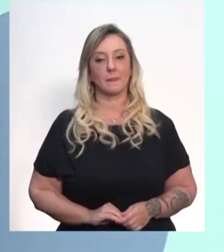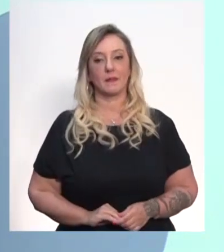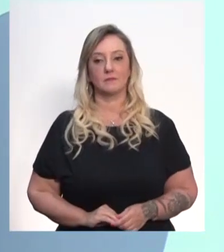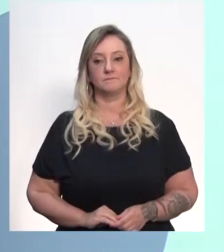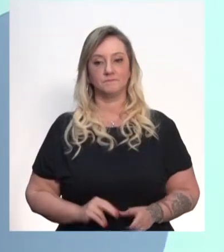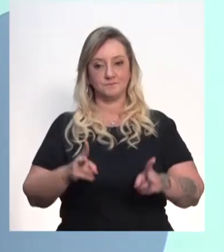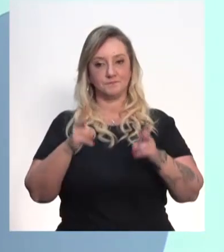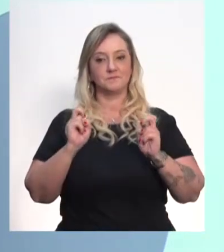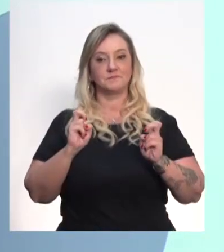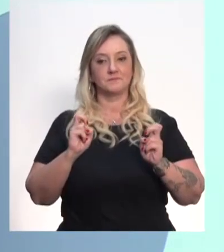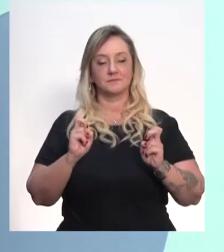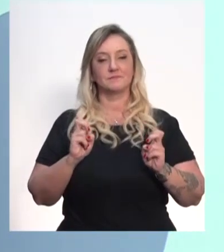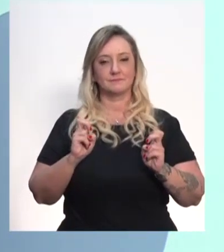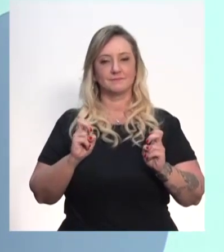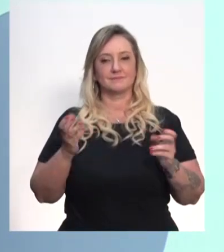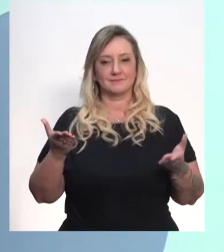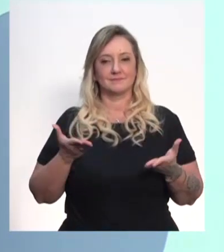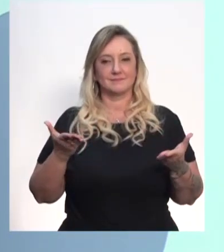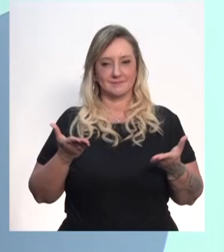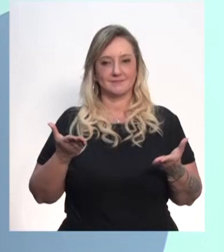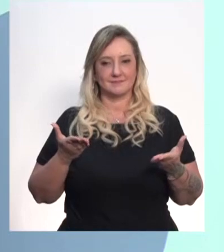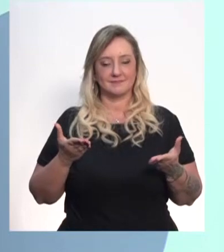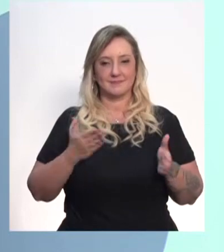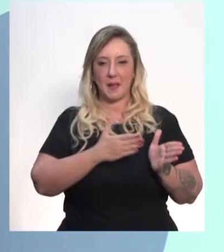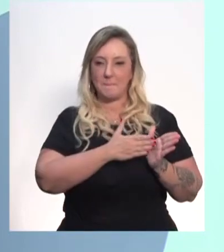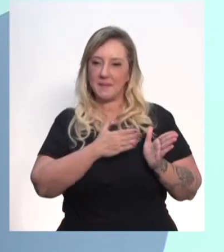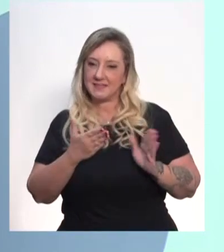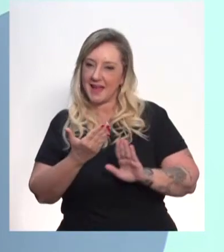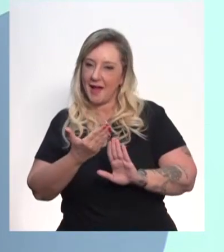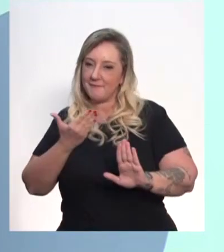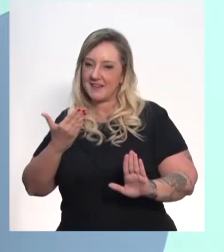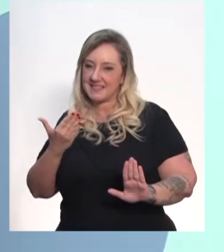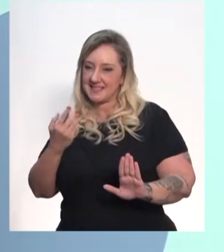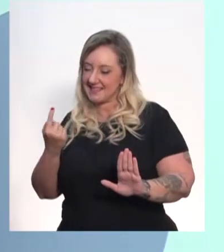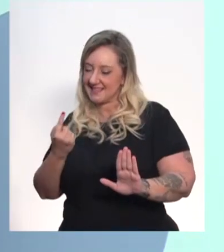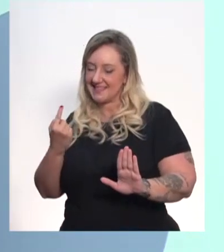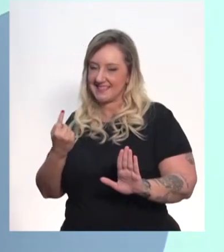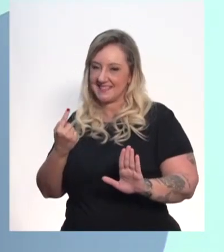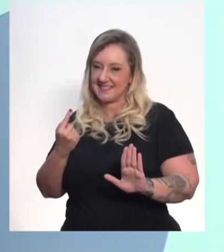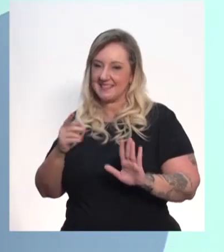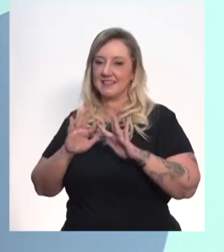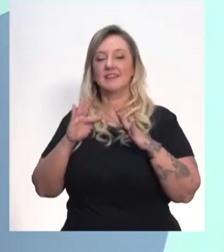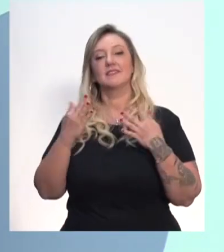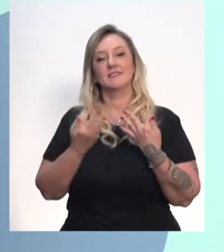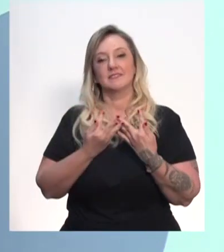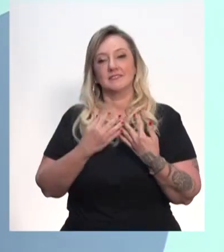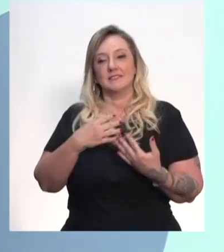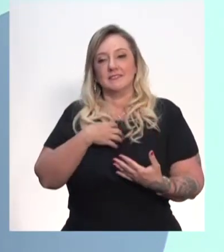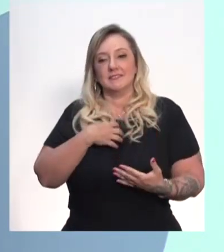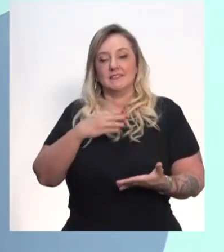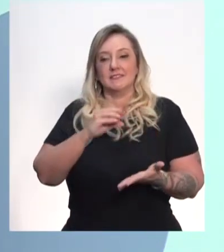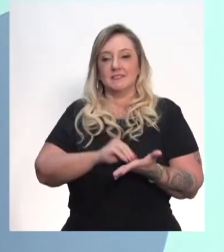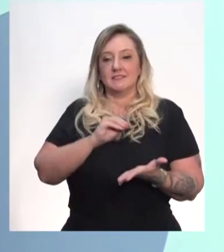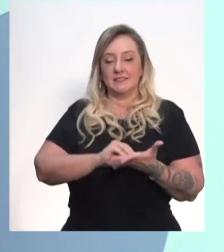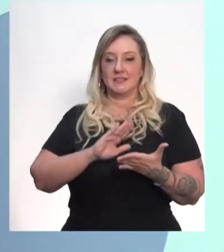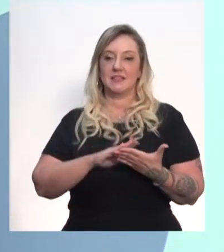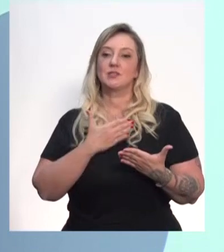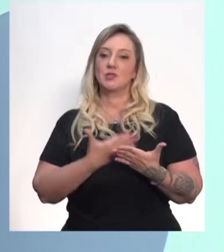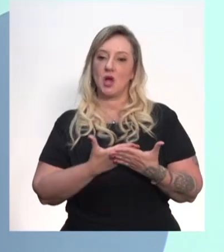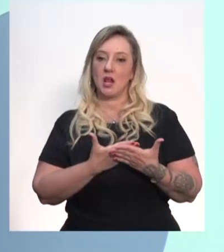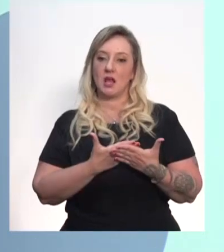Precisa responder? Sim, precisa. Então, na verdade, são 3 documentos que precisam ser